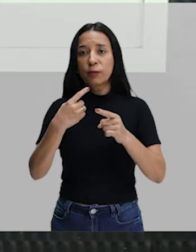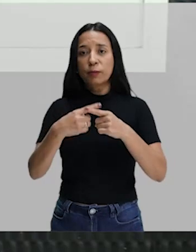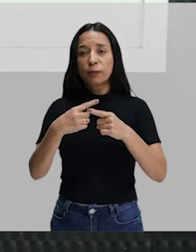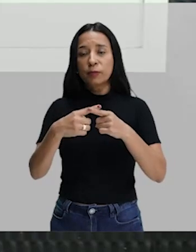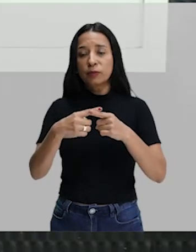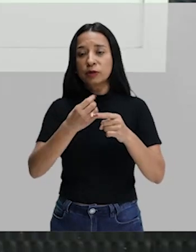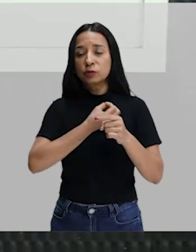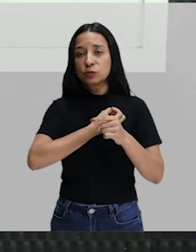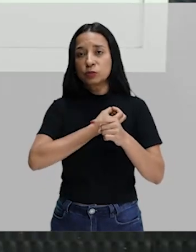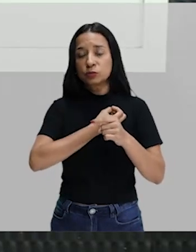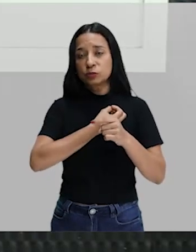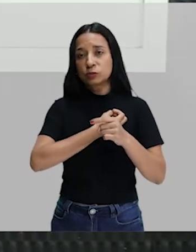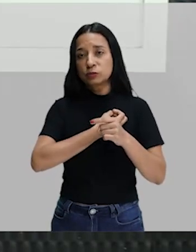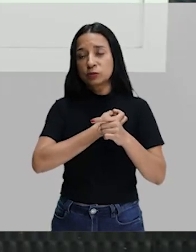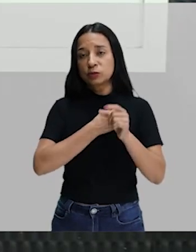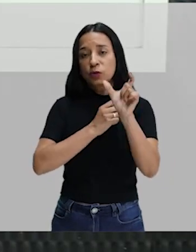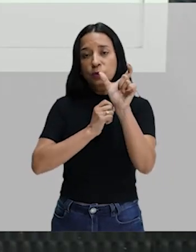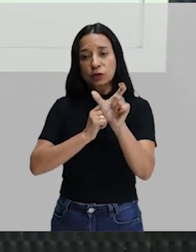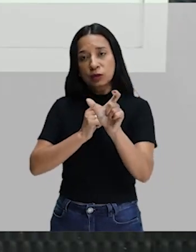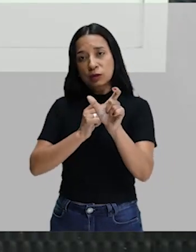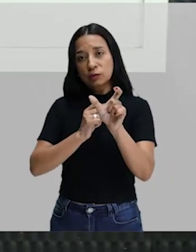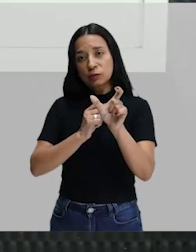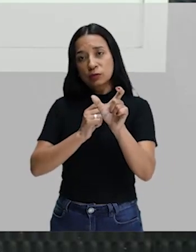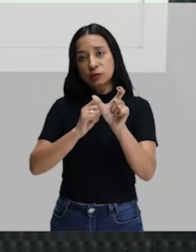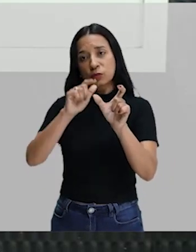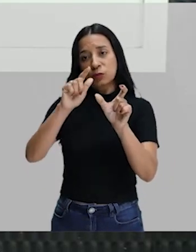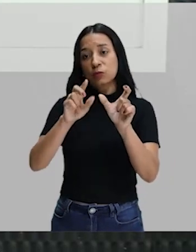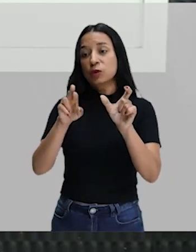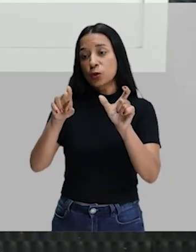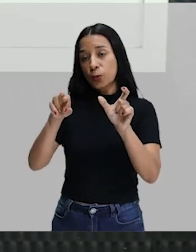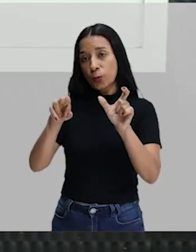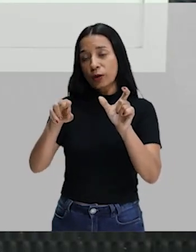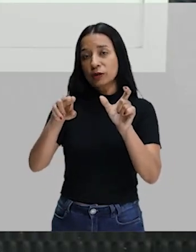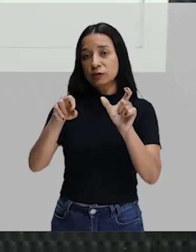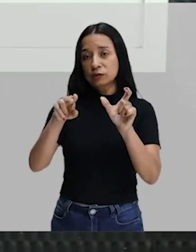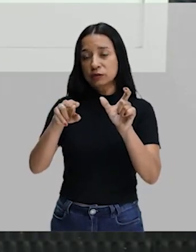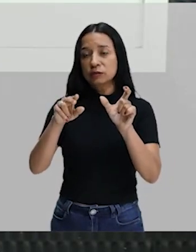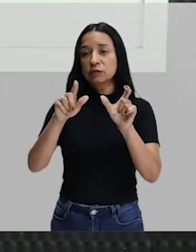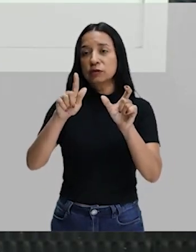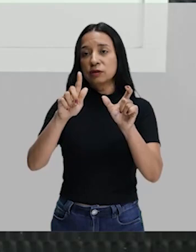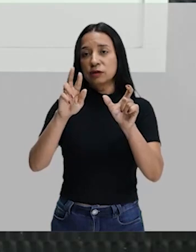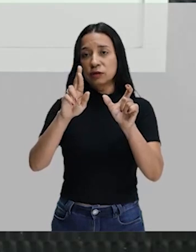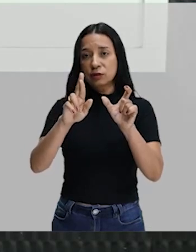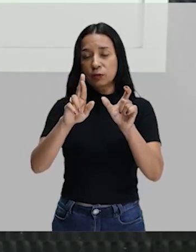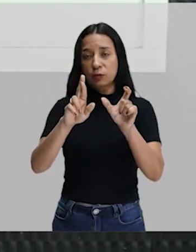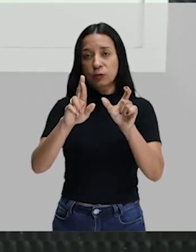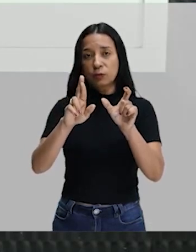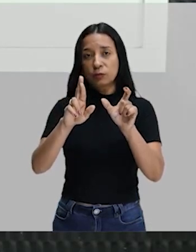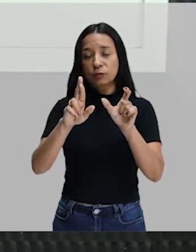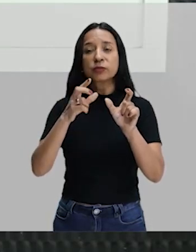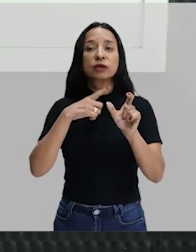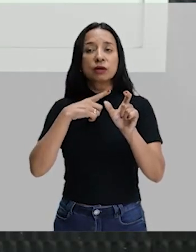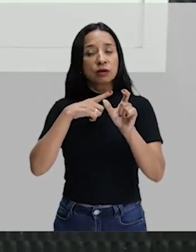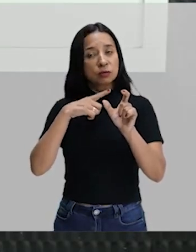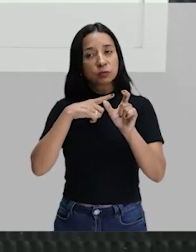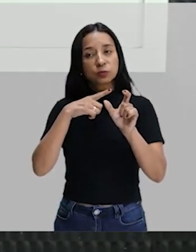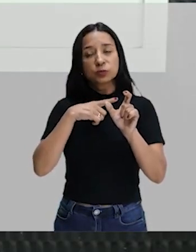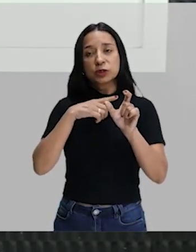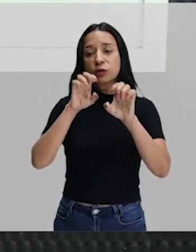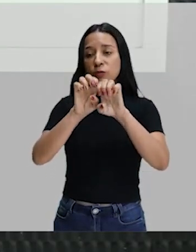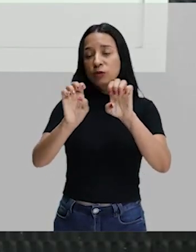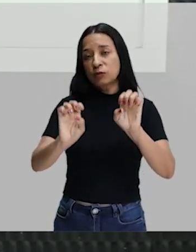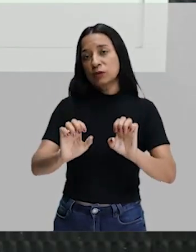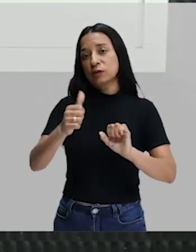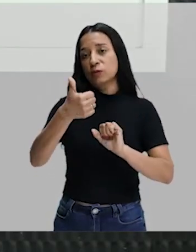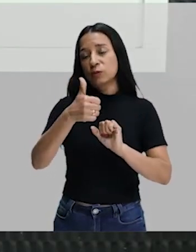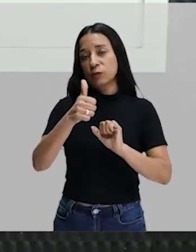os coeficientes dos termos de mesmo grau. São iguais. Pronto. Também vou ter uma equaçãozinha do primeiro